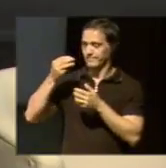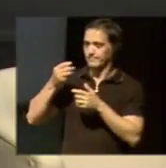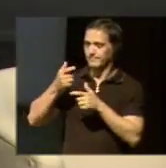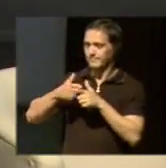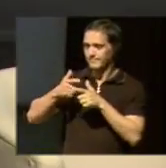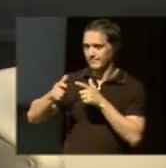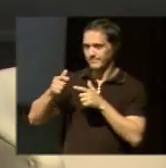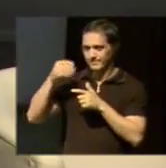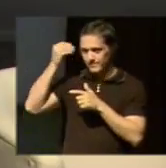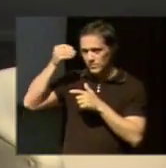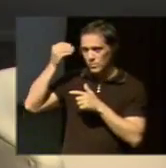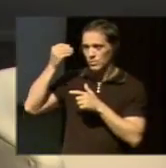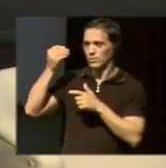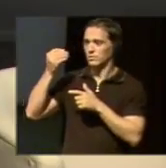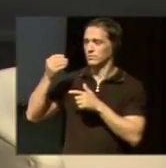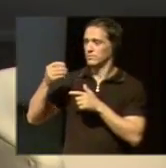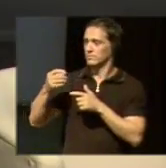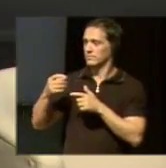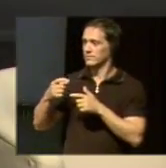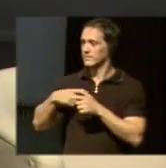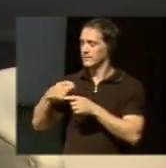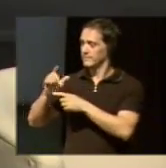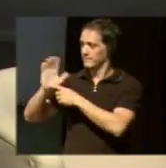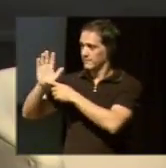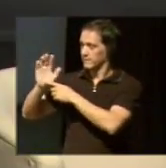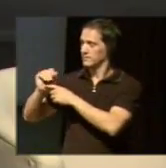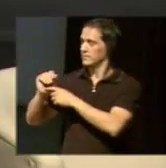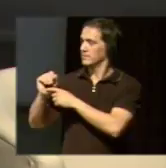seguida, temos alguém da...